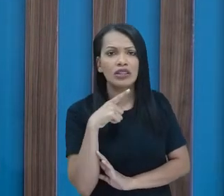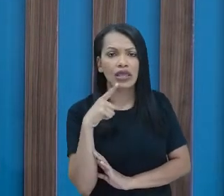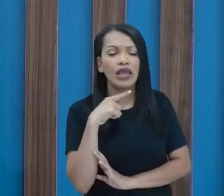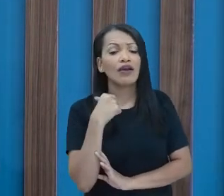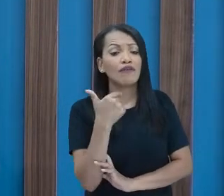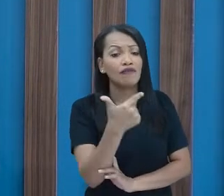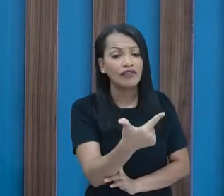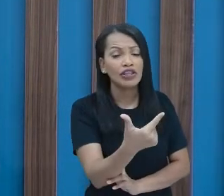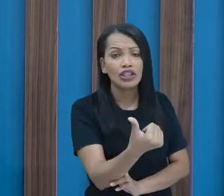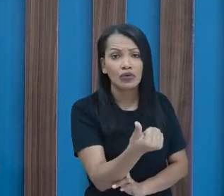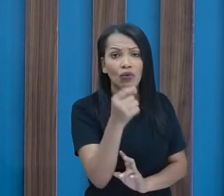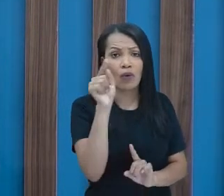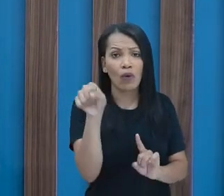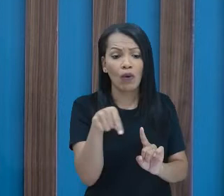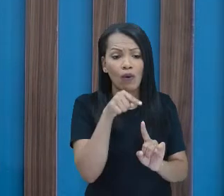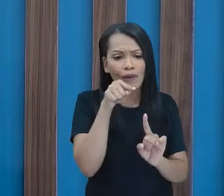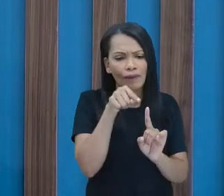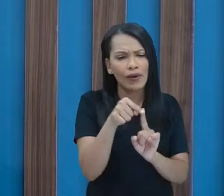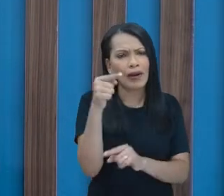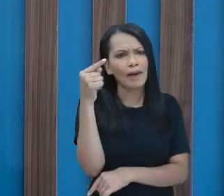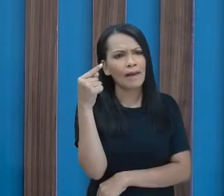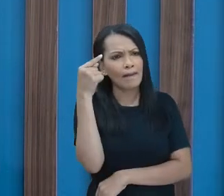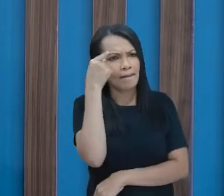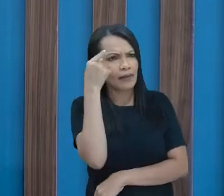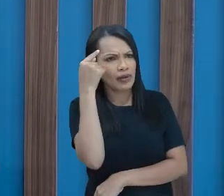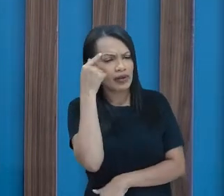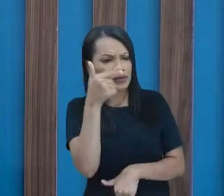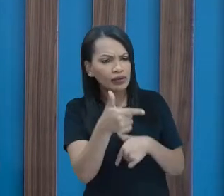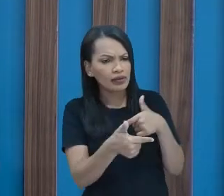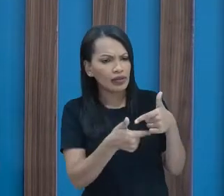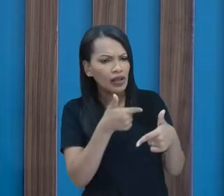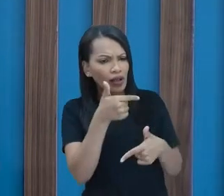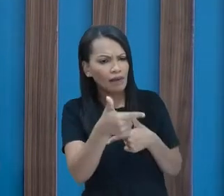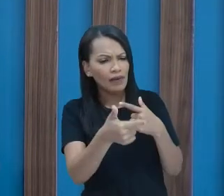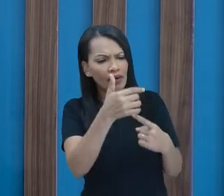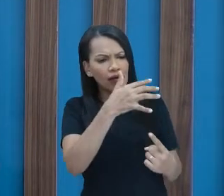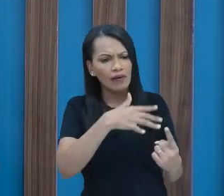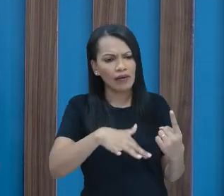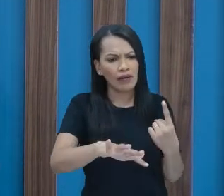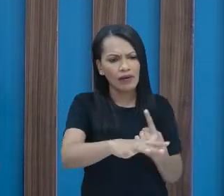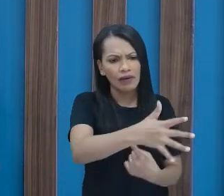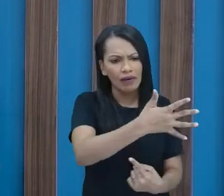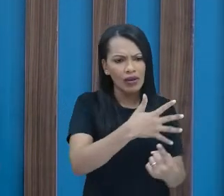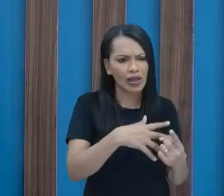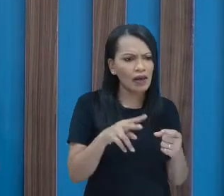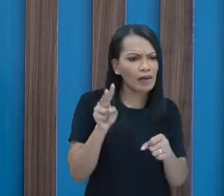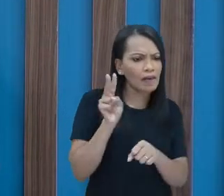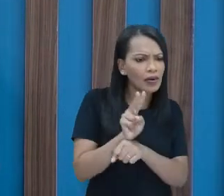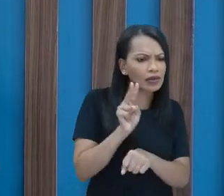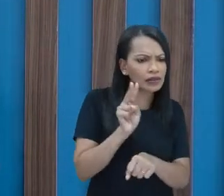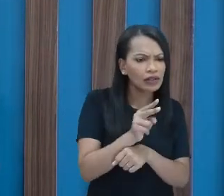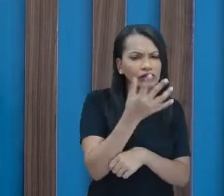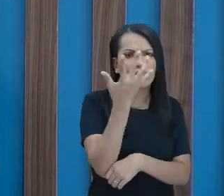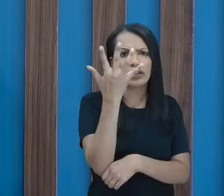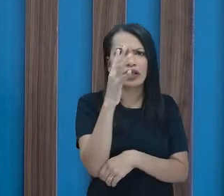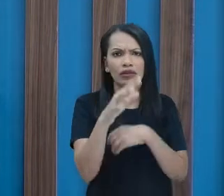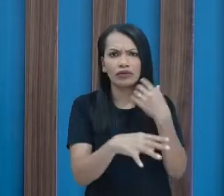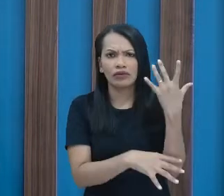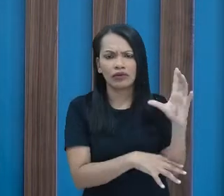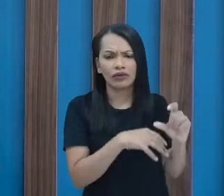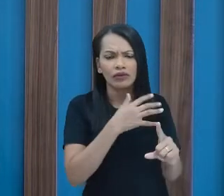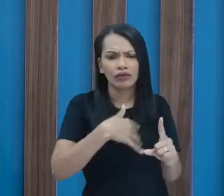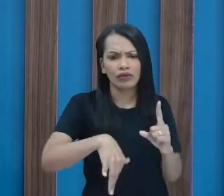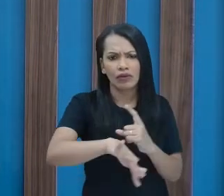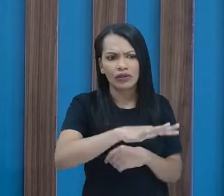mais sustentável. Aí muita gente pensa que a gente trabalha apenas a questão ambiental, proteger a natureza, o meio ambiente, os animais,